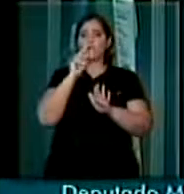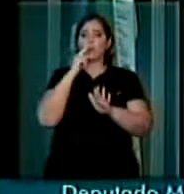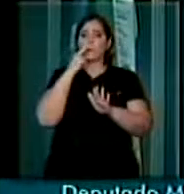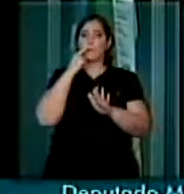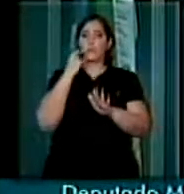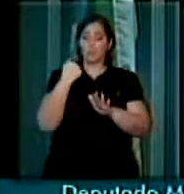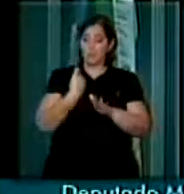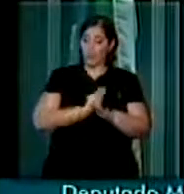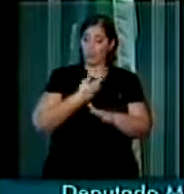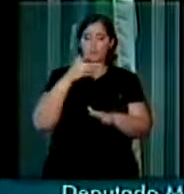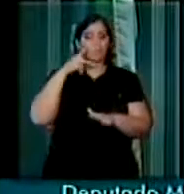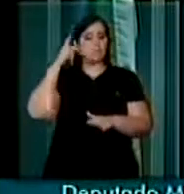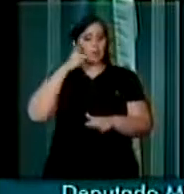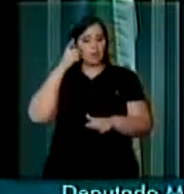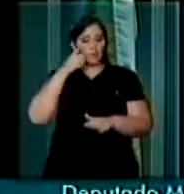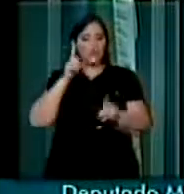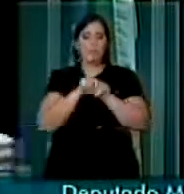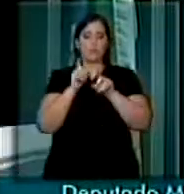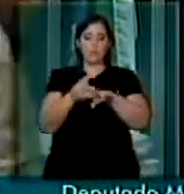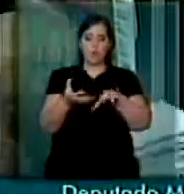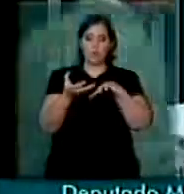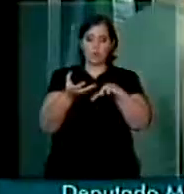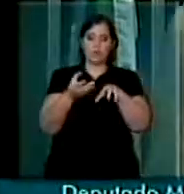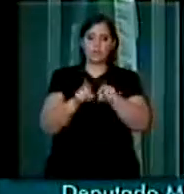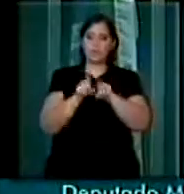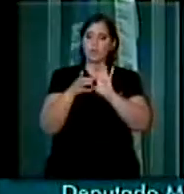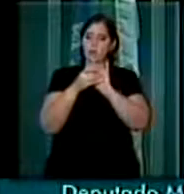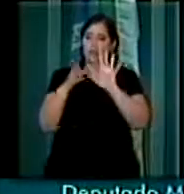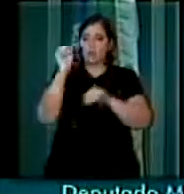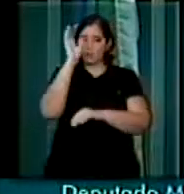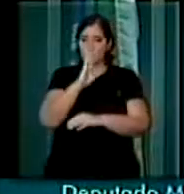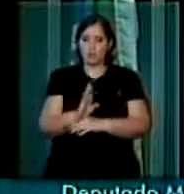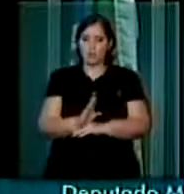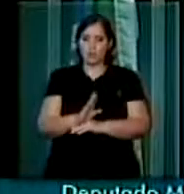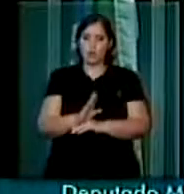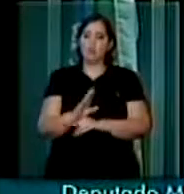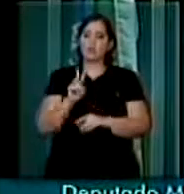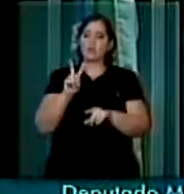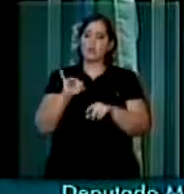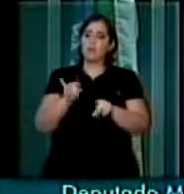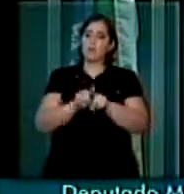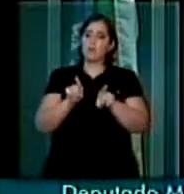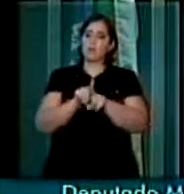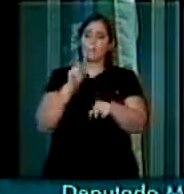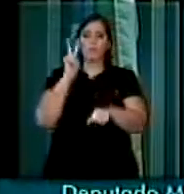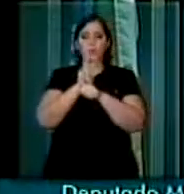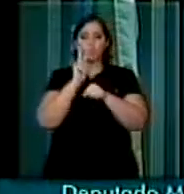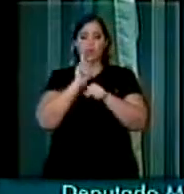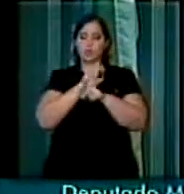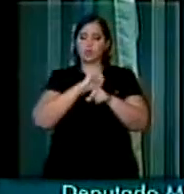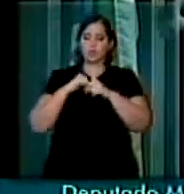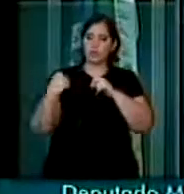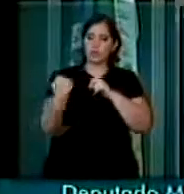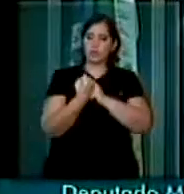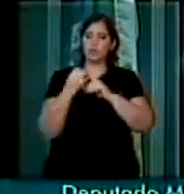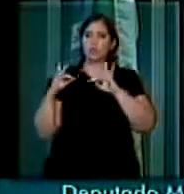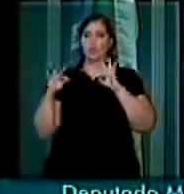parlamentar, mas ao Congresso Nacional e à democracia. E protegerá a sociedade daqueles que